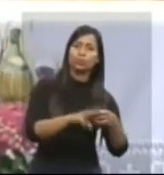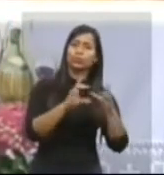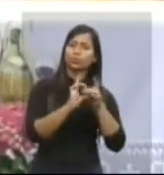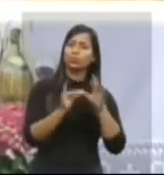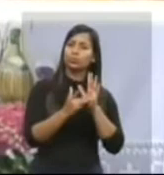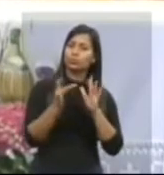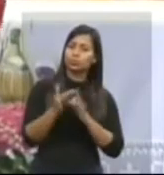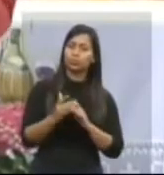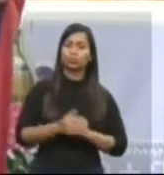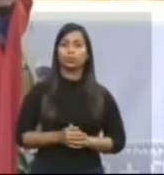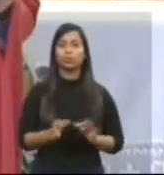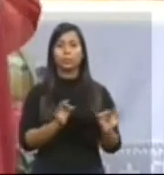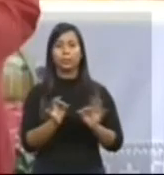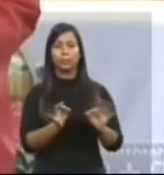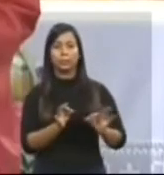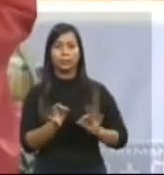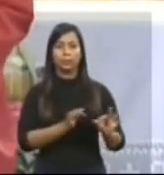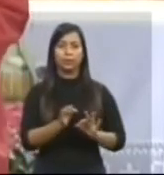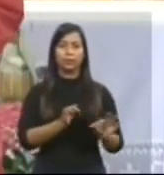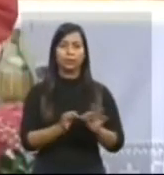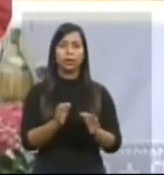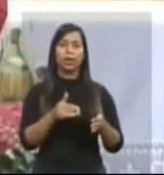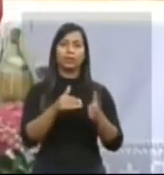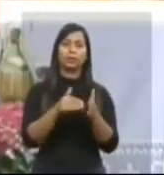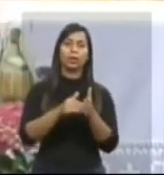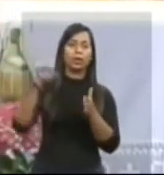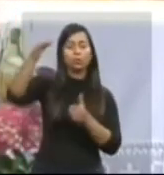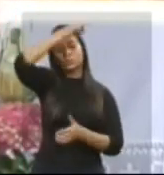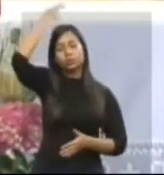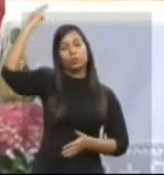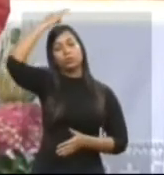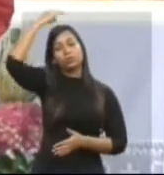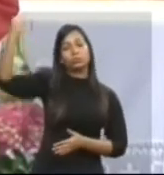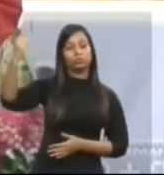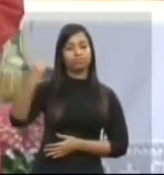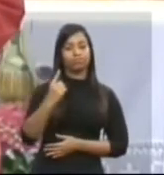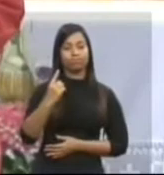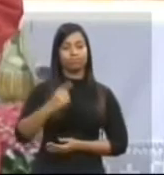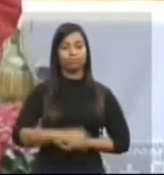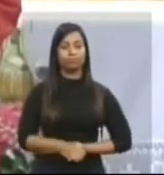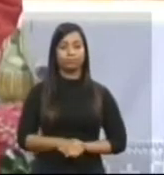Cristo, preparando até a vinda do Espírito Santo.